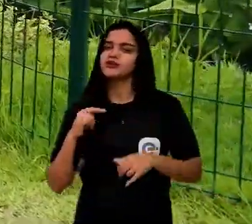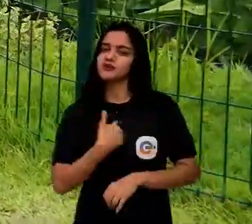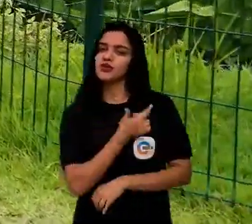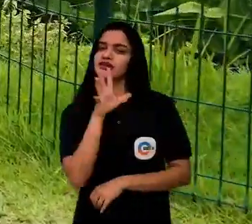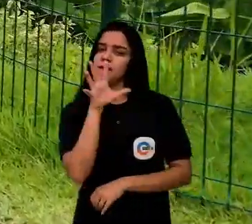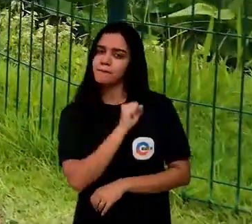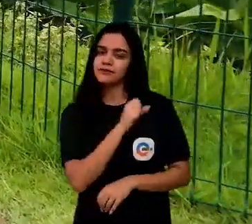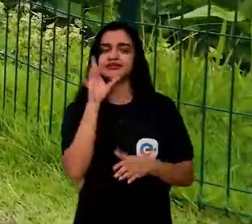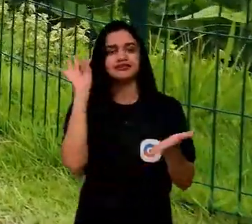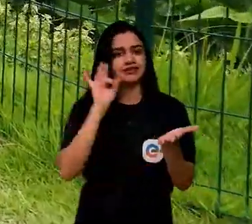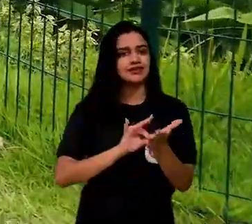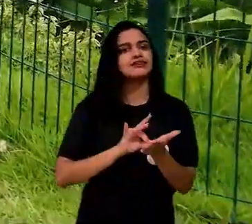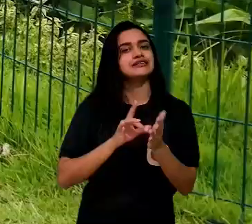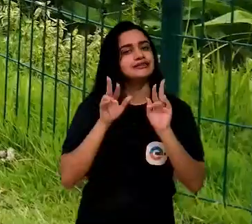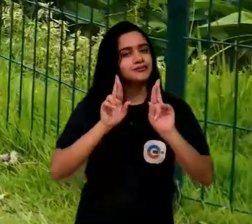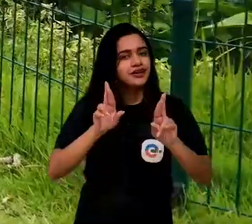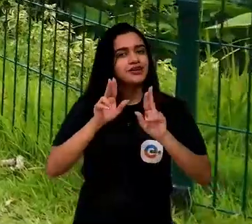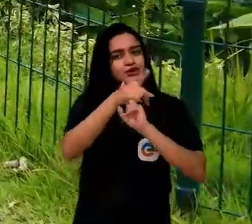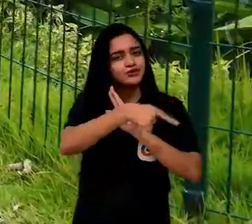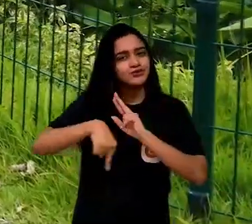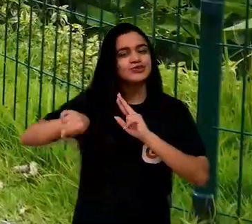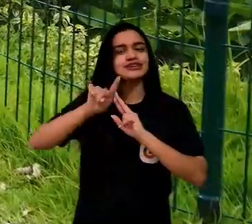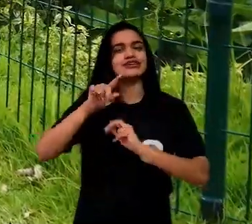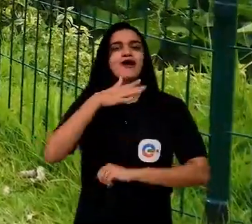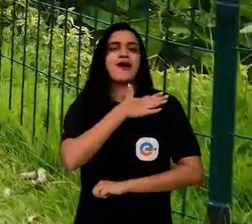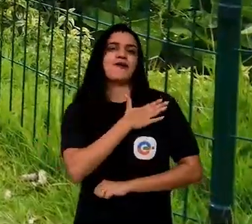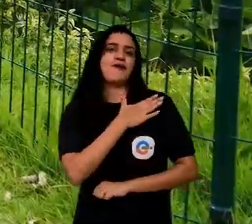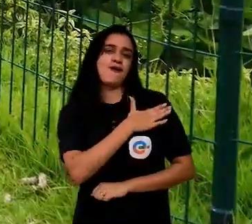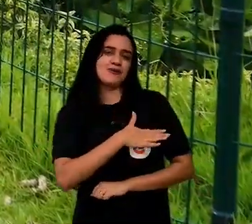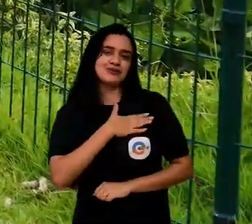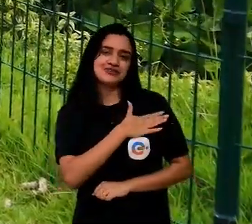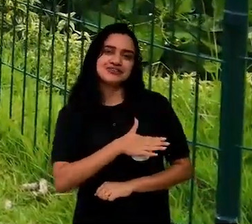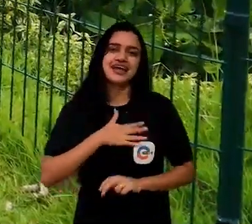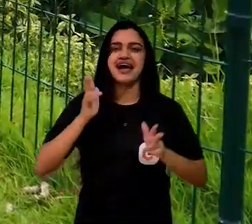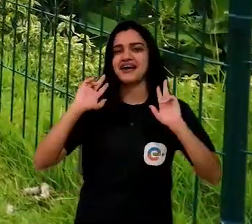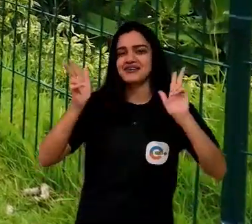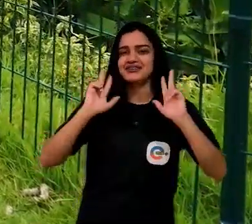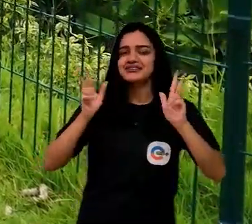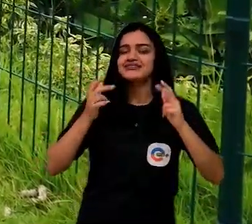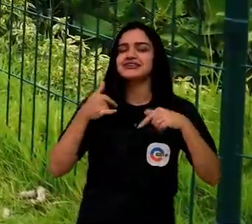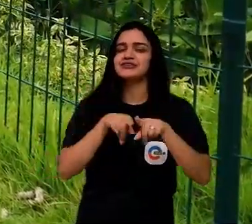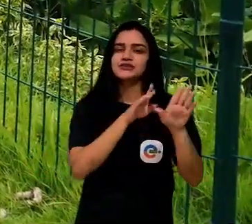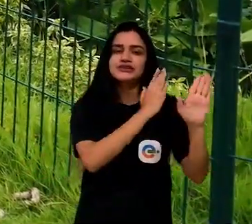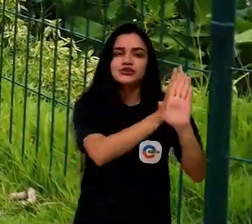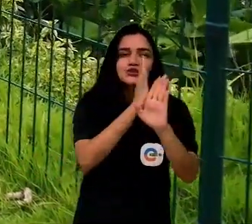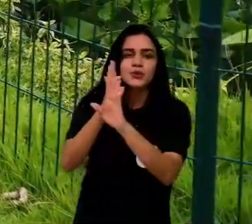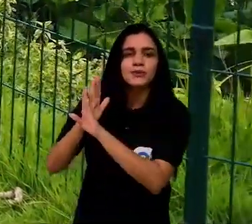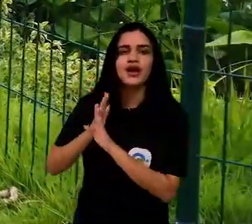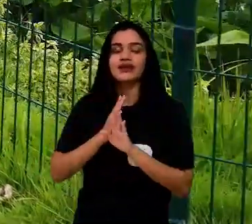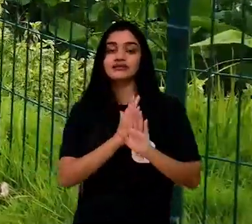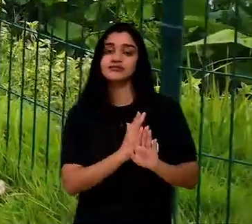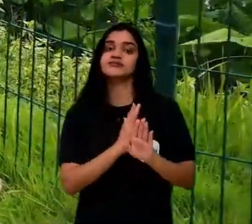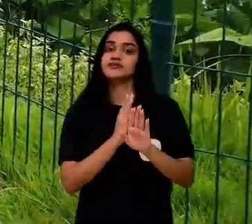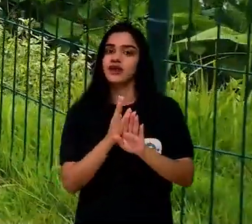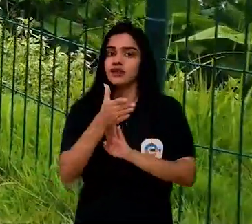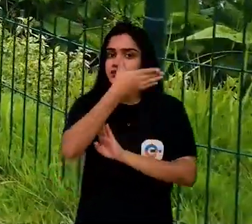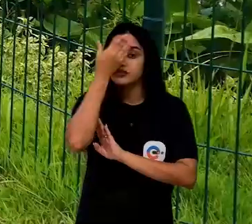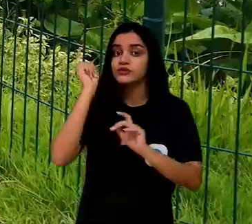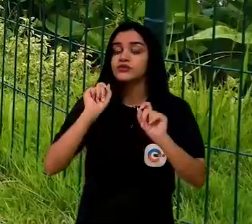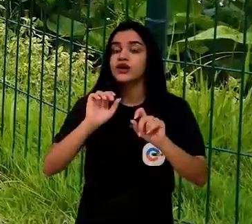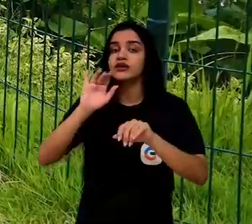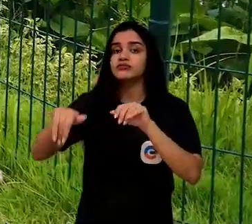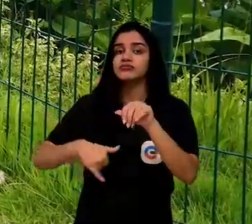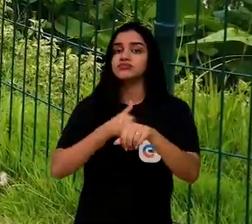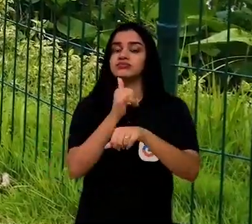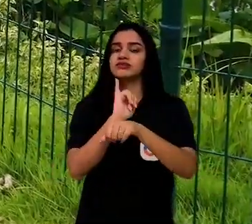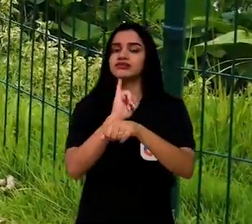E esperamos que vocês também tenham gostado dessa aventura cheia de descobertas. Não se esqueçam de se